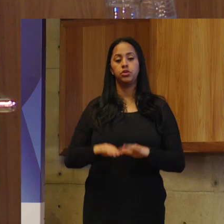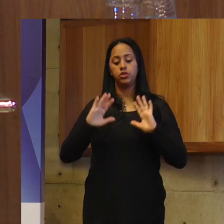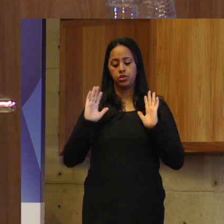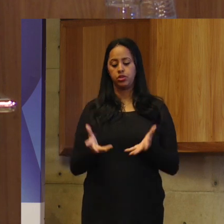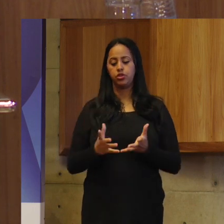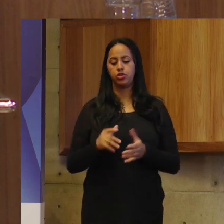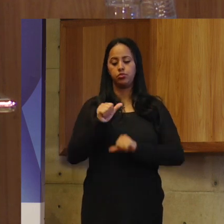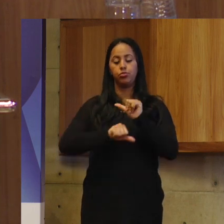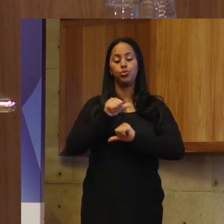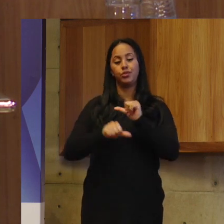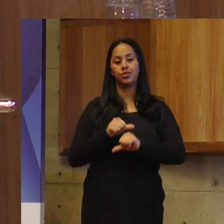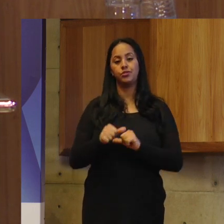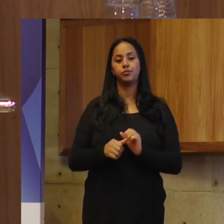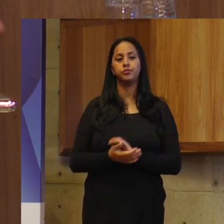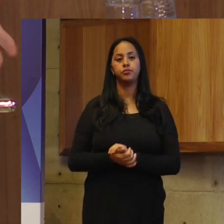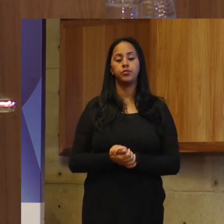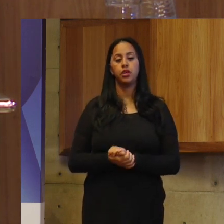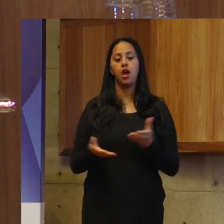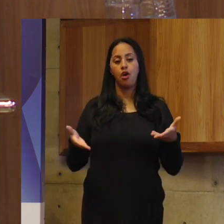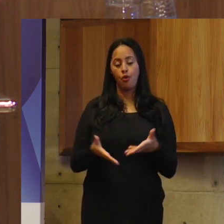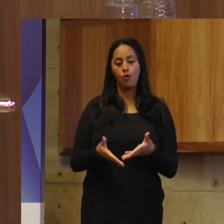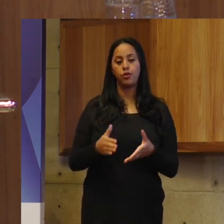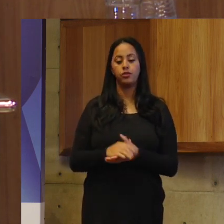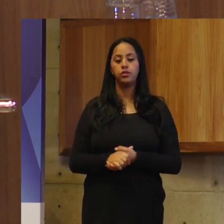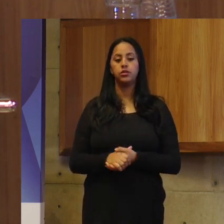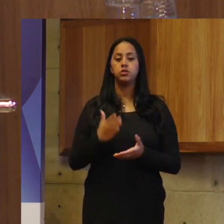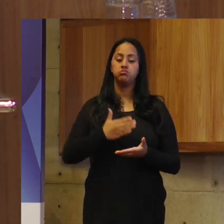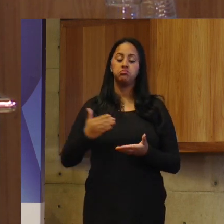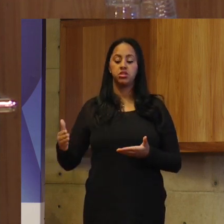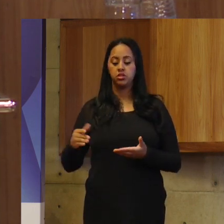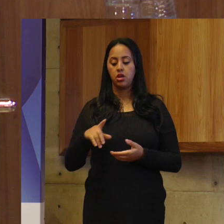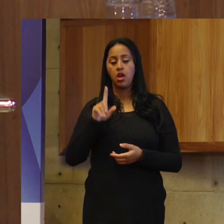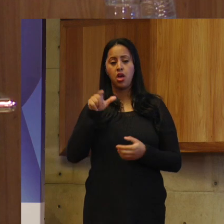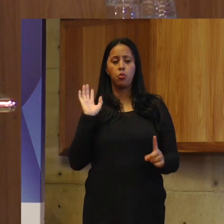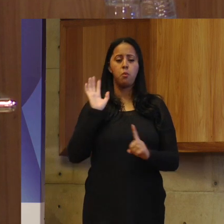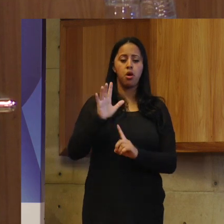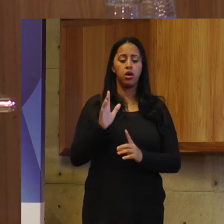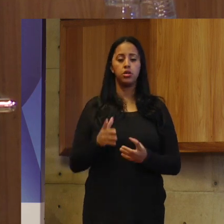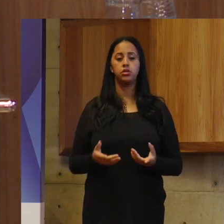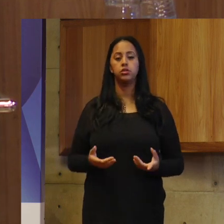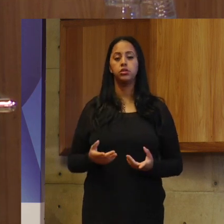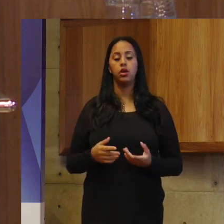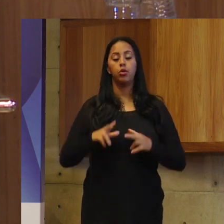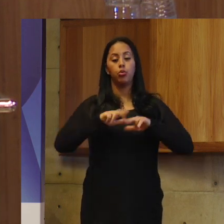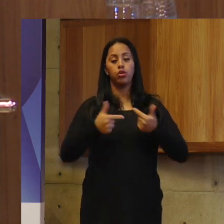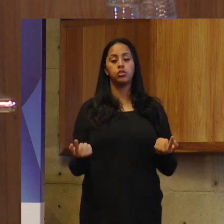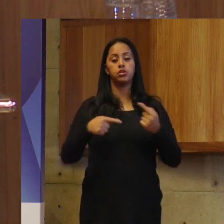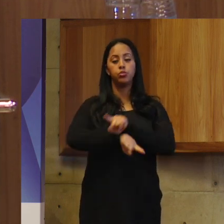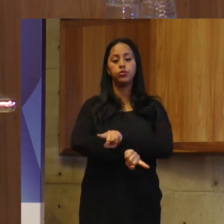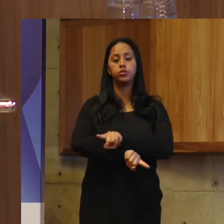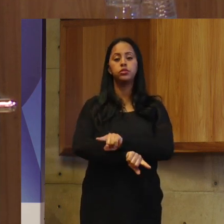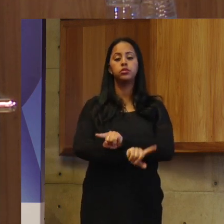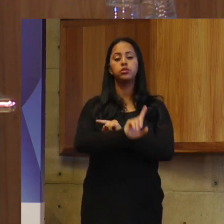virando de cabeça para baixo atualmente. E, em parte, isso é o impacto dessa convergência que